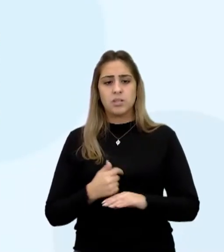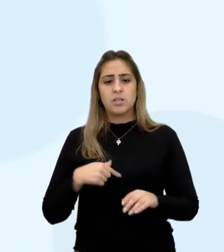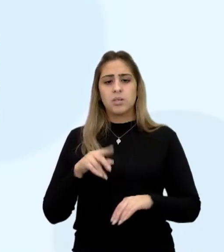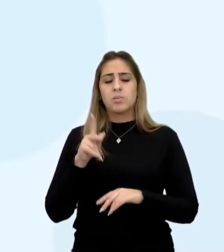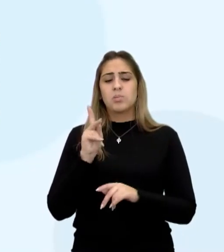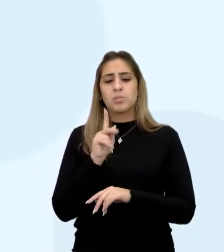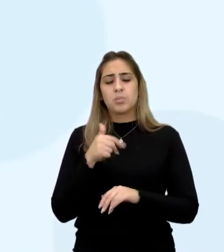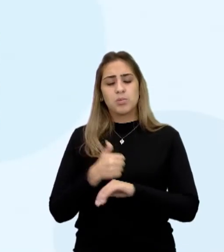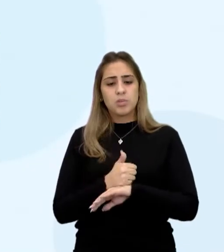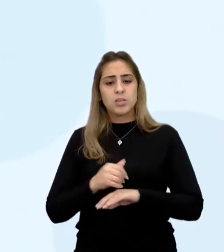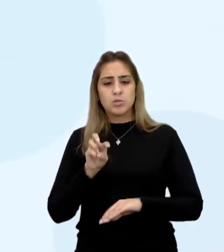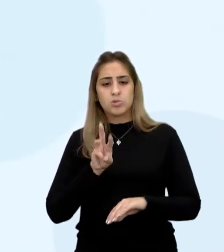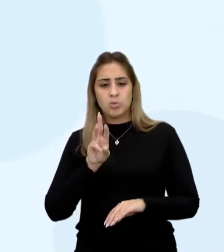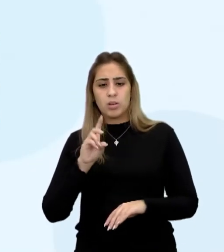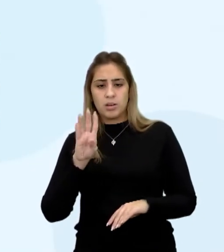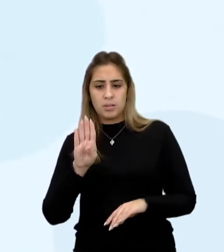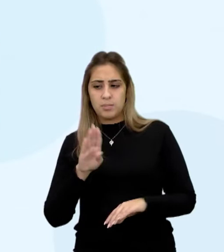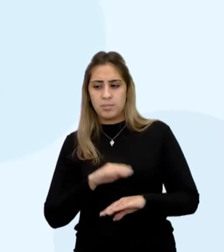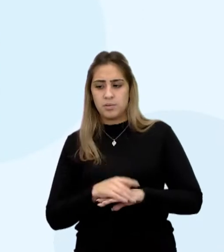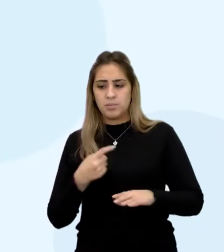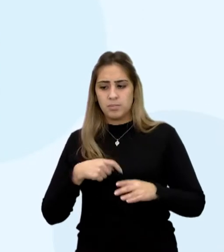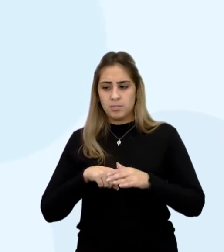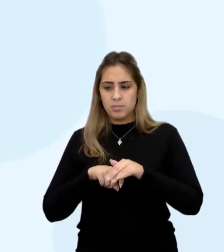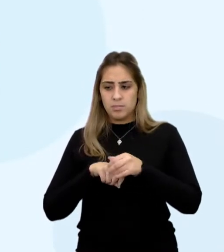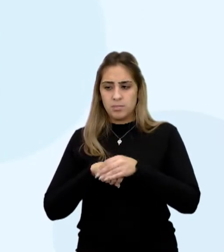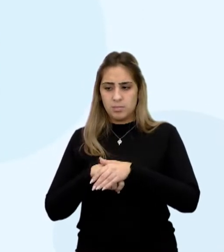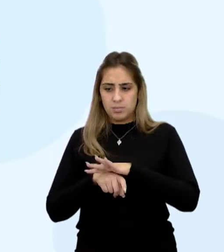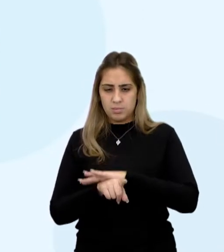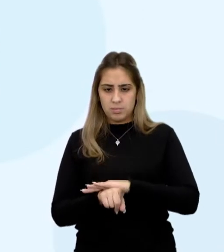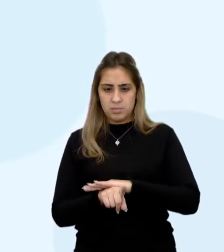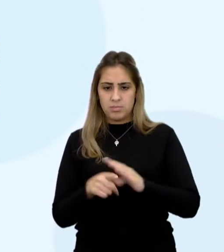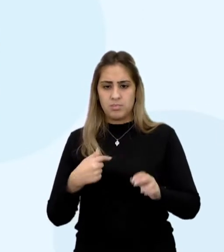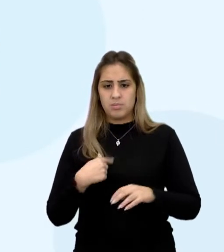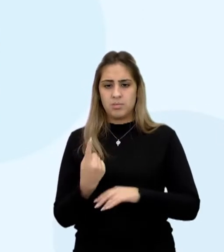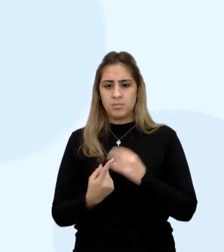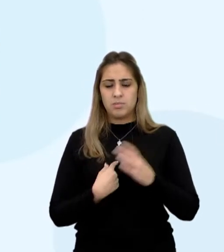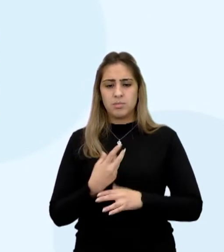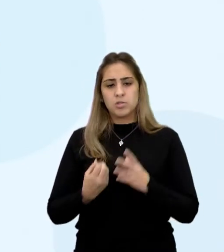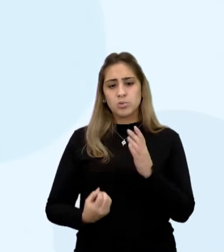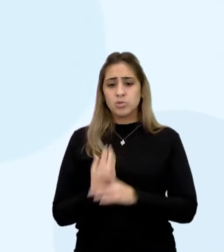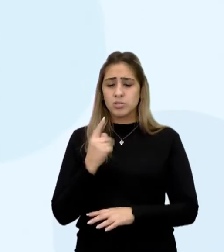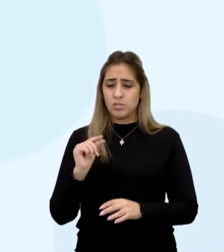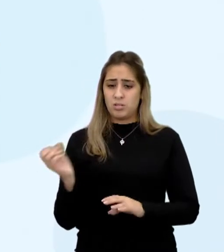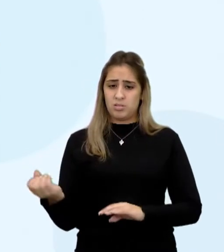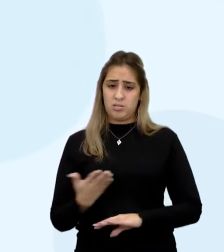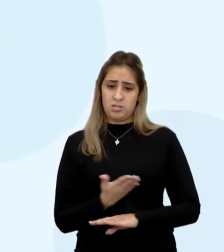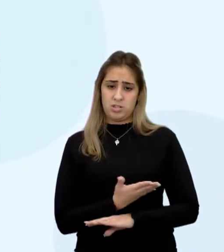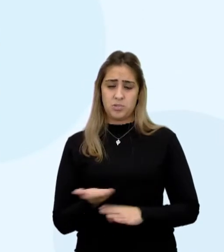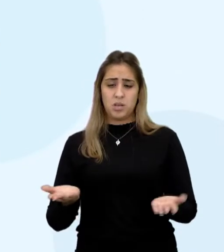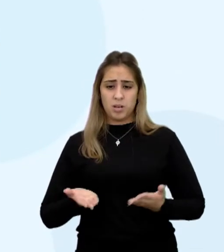profissão de web designer é um bom exemplo de ocupação surgida recentemente, pois